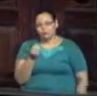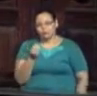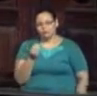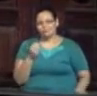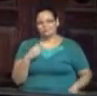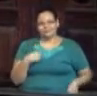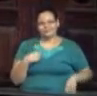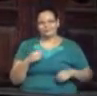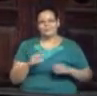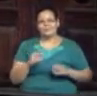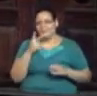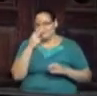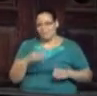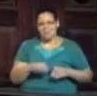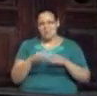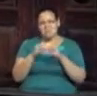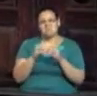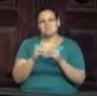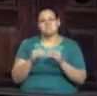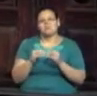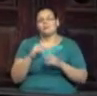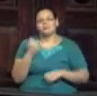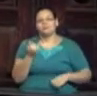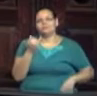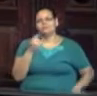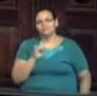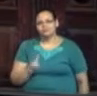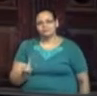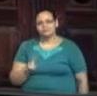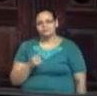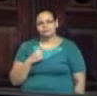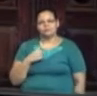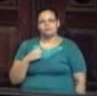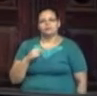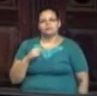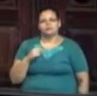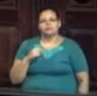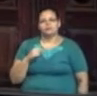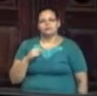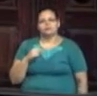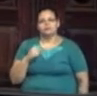Fragilizado, sem base parlamentar, recorre o governo